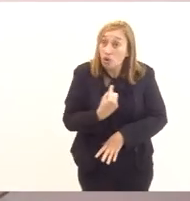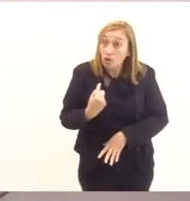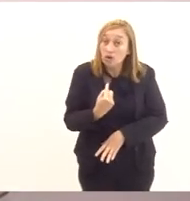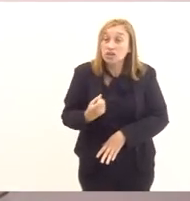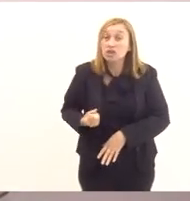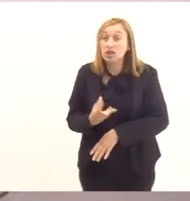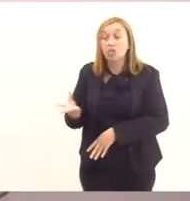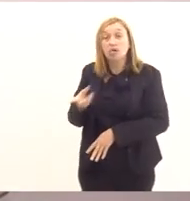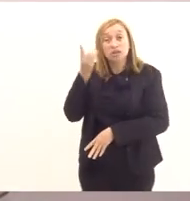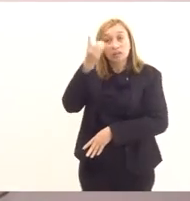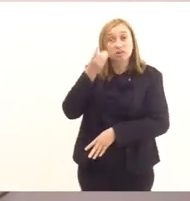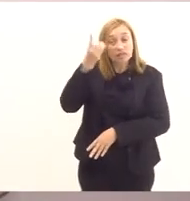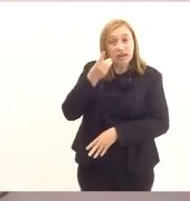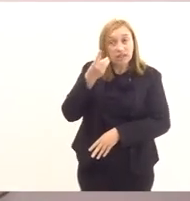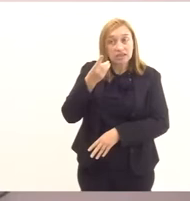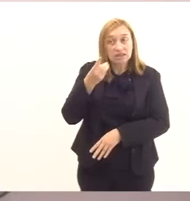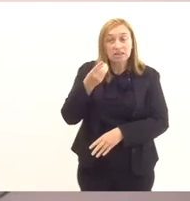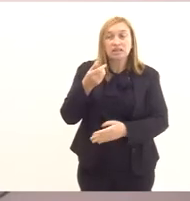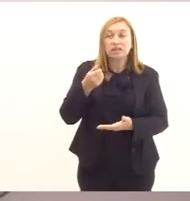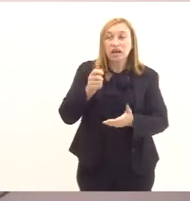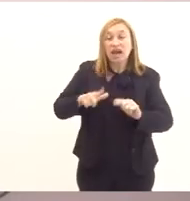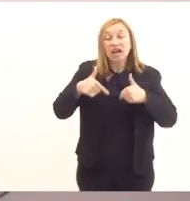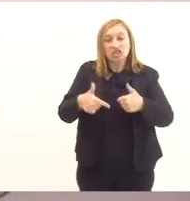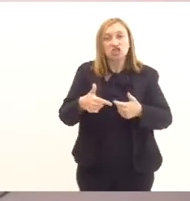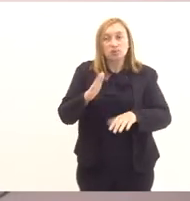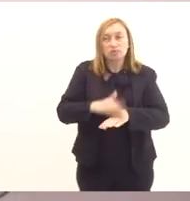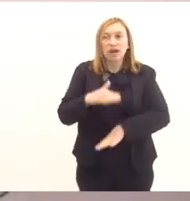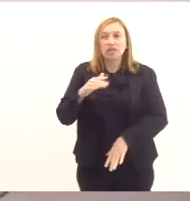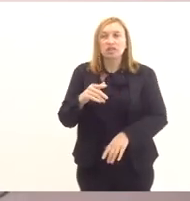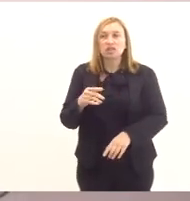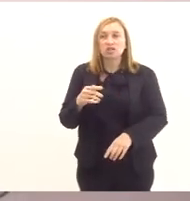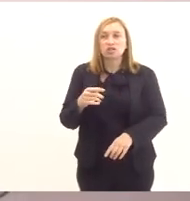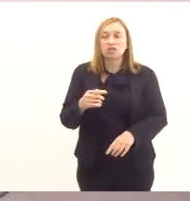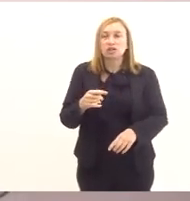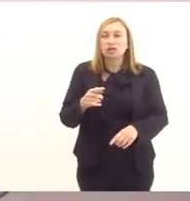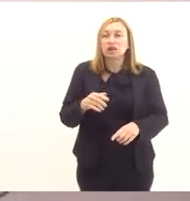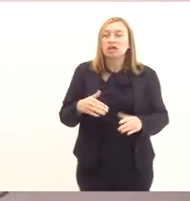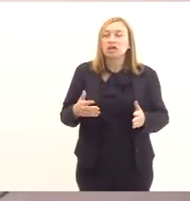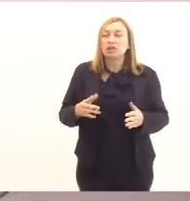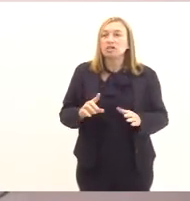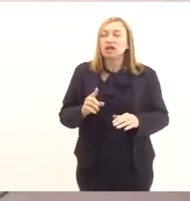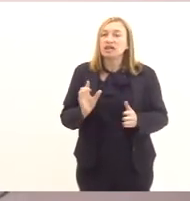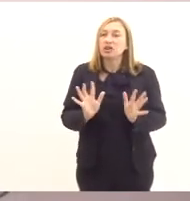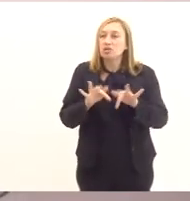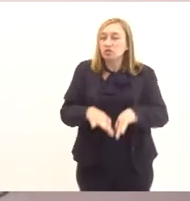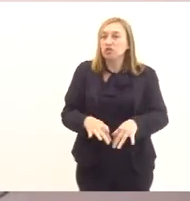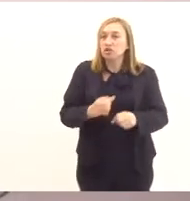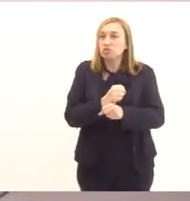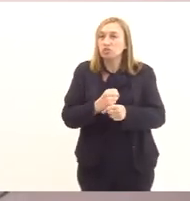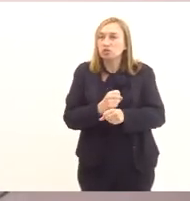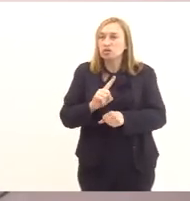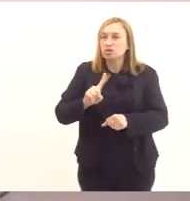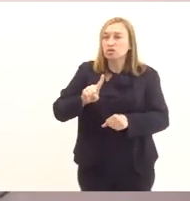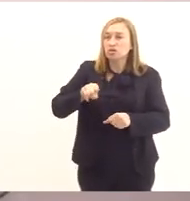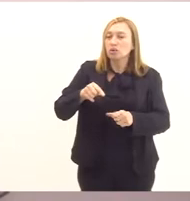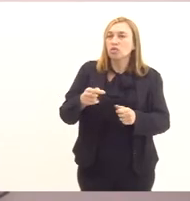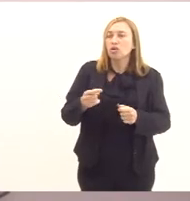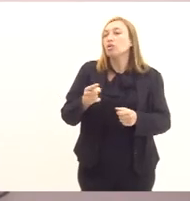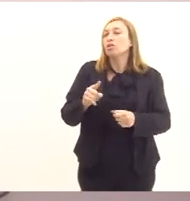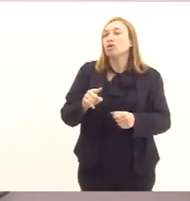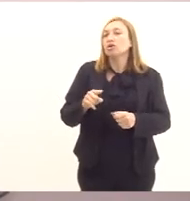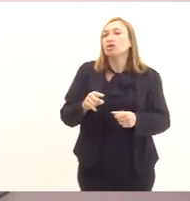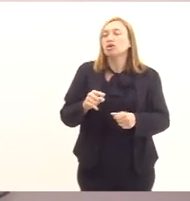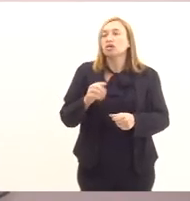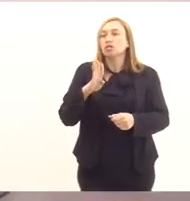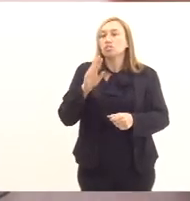enquanto o deputado temos que ser mais incisivos porque senão nós vamos passar aqui até o final do ano até a próxima chuva em um bom